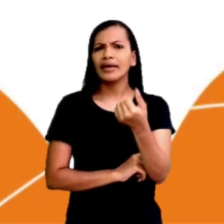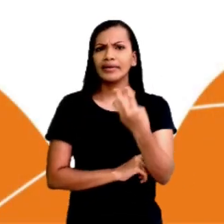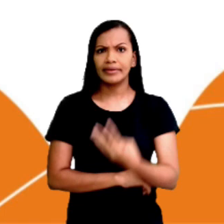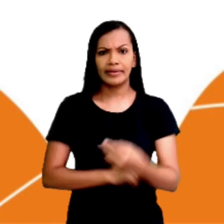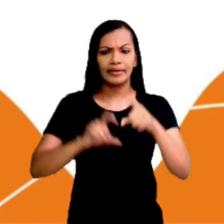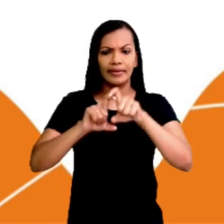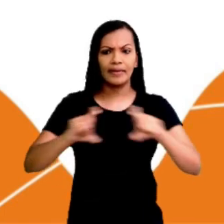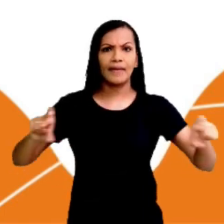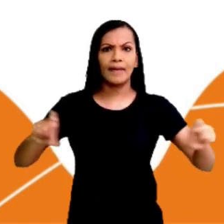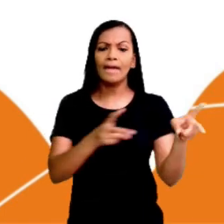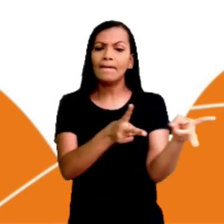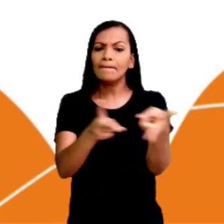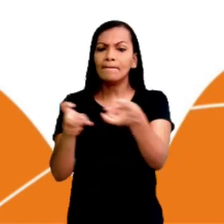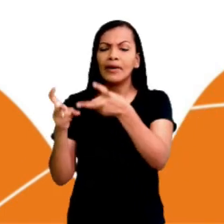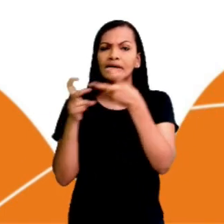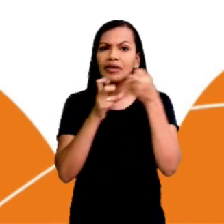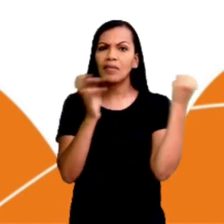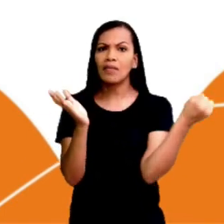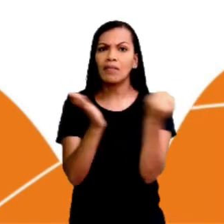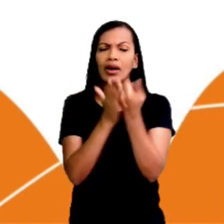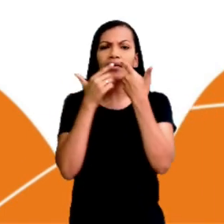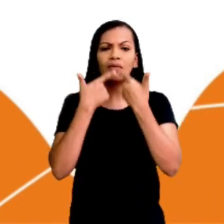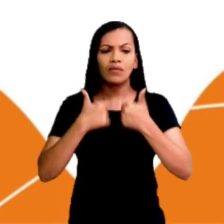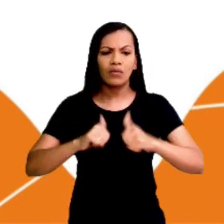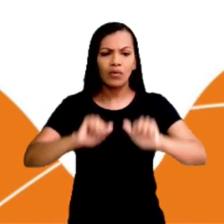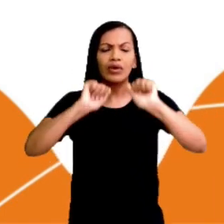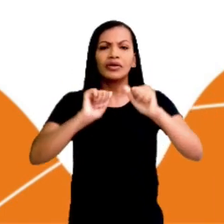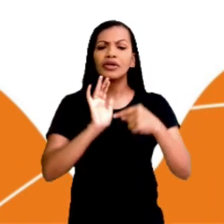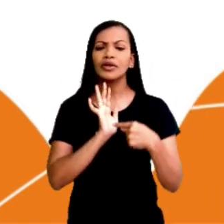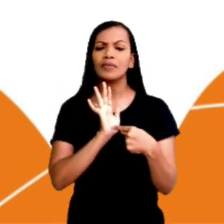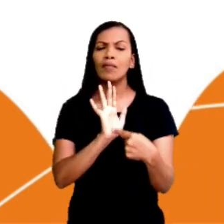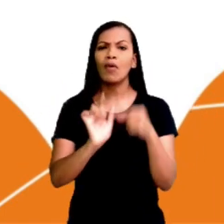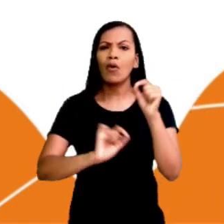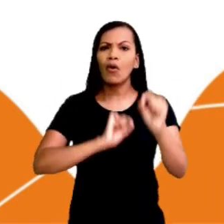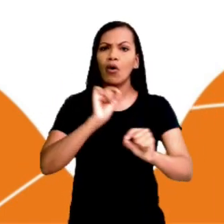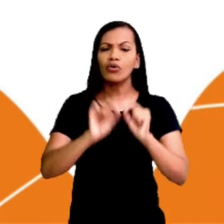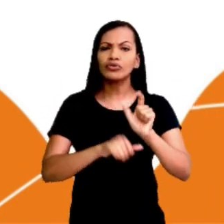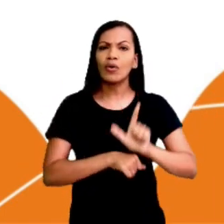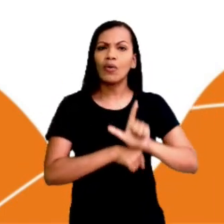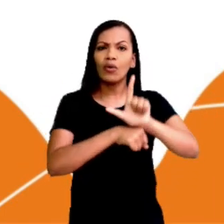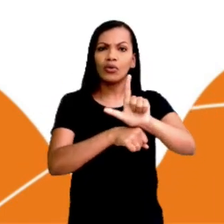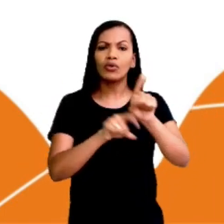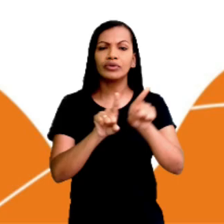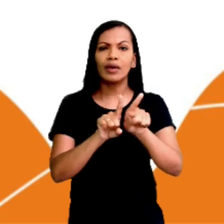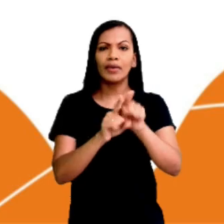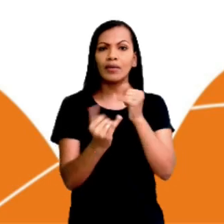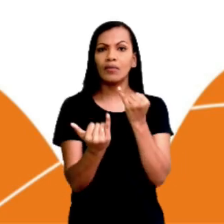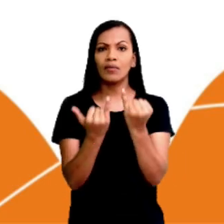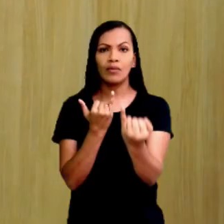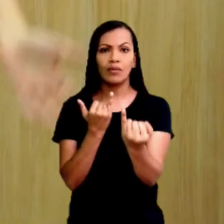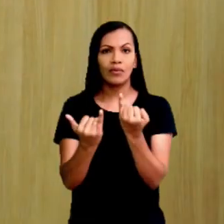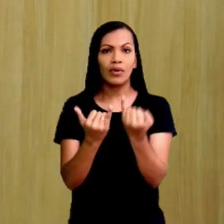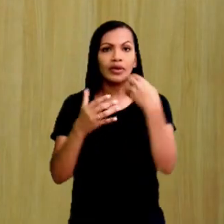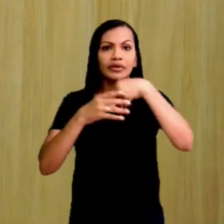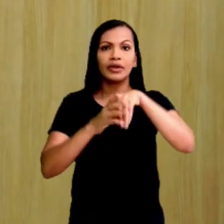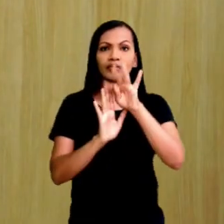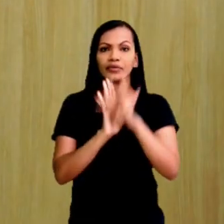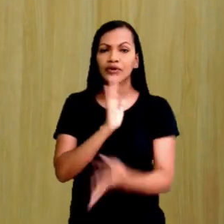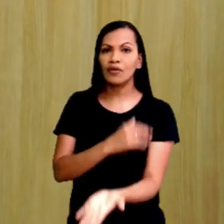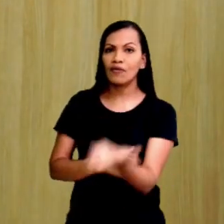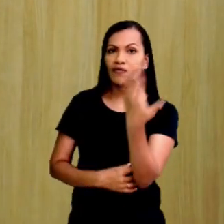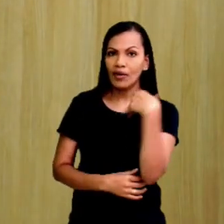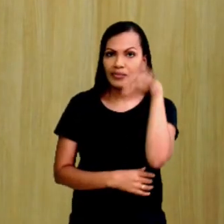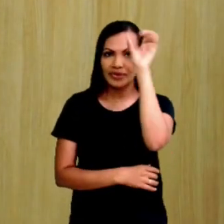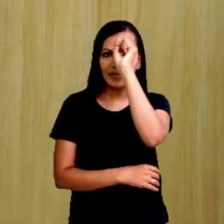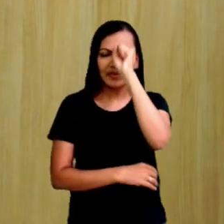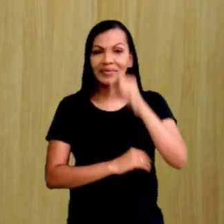identificar as marcas linguísticas que evidenciam o locutor e o interlocutor de um texto vem comigo